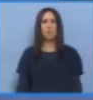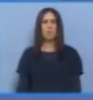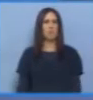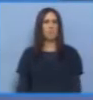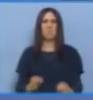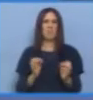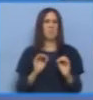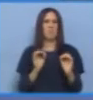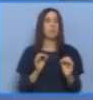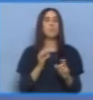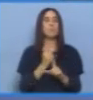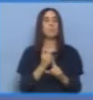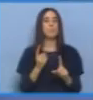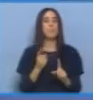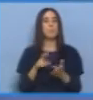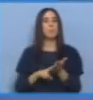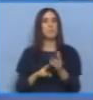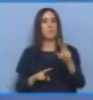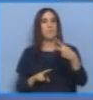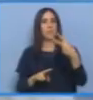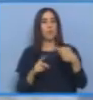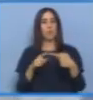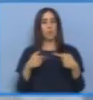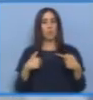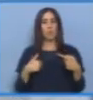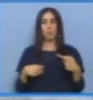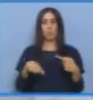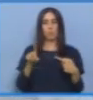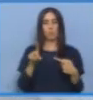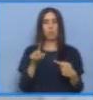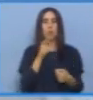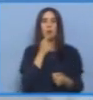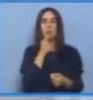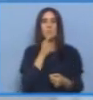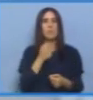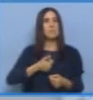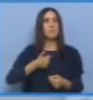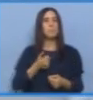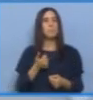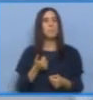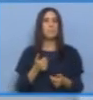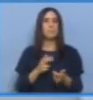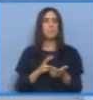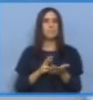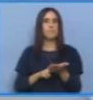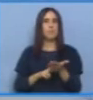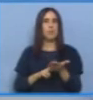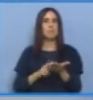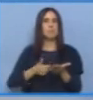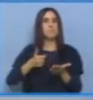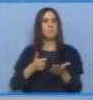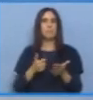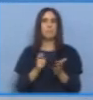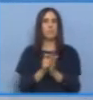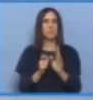presente, porque por 2 motivos. Eu vou apenas, e essencialmente por 2 grandes questões, 2 grandes pontos,